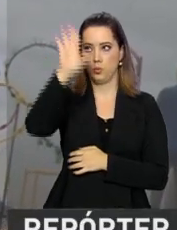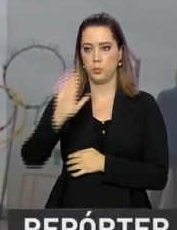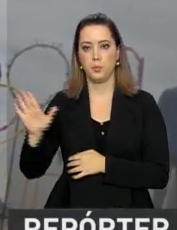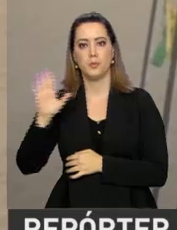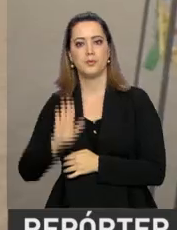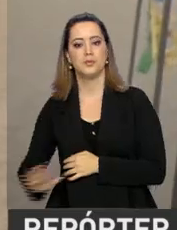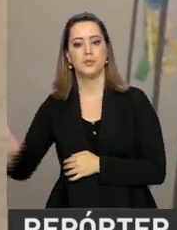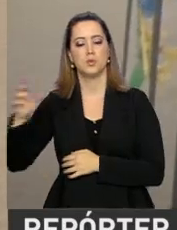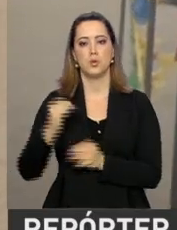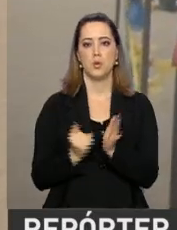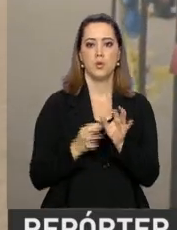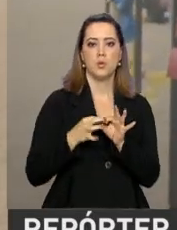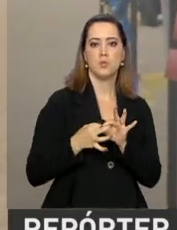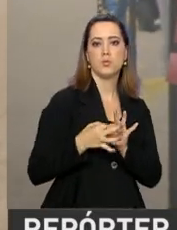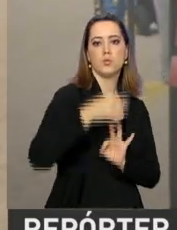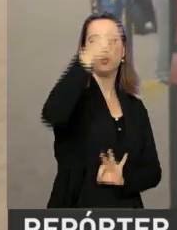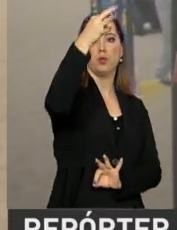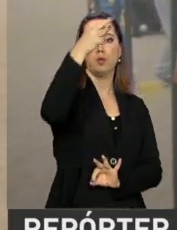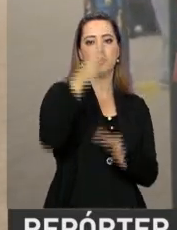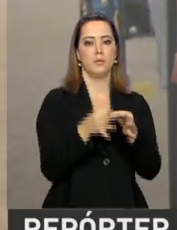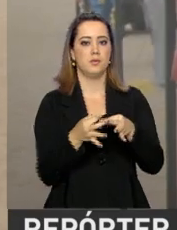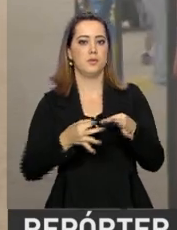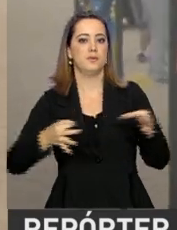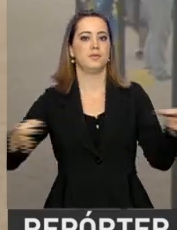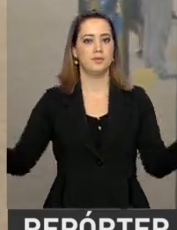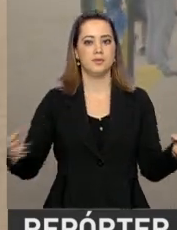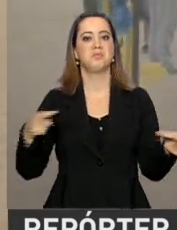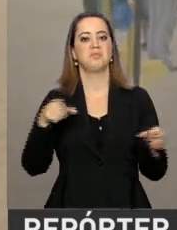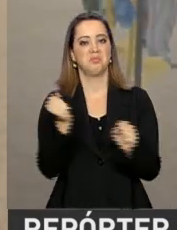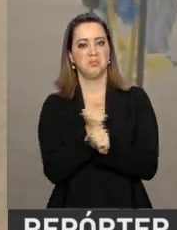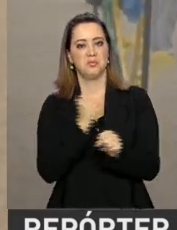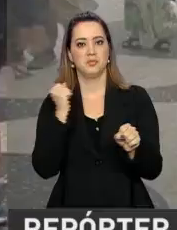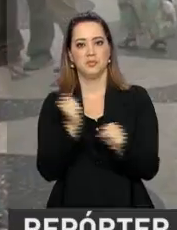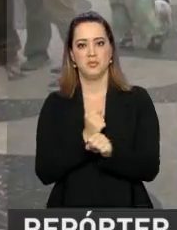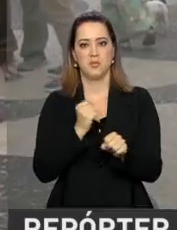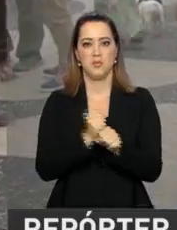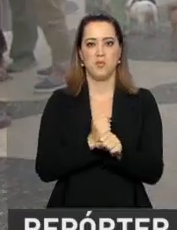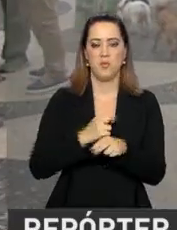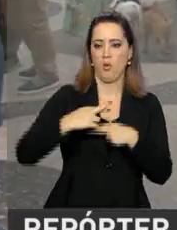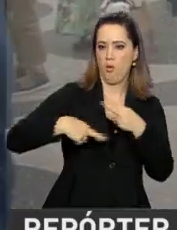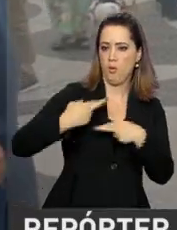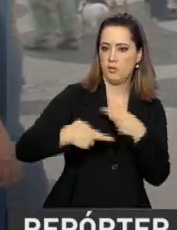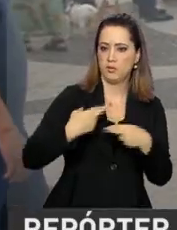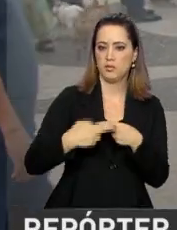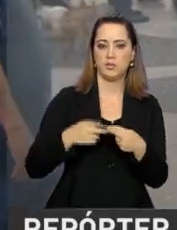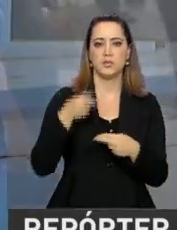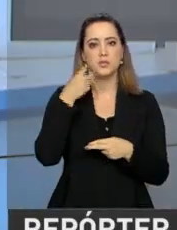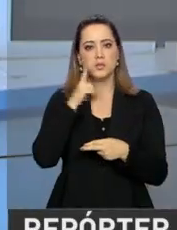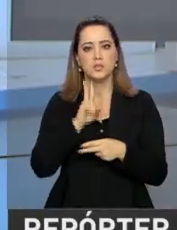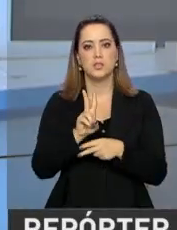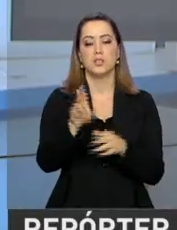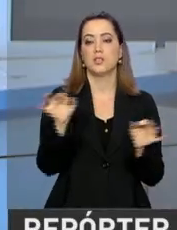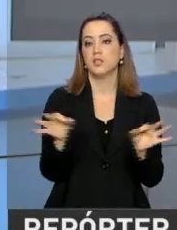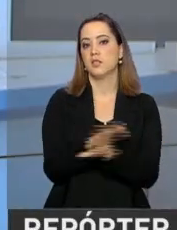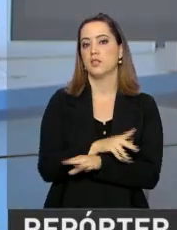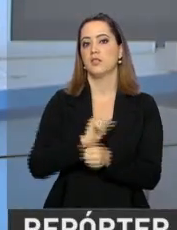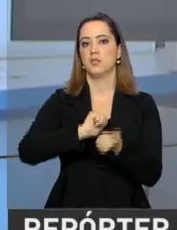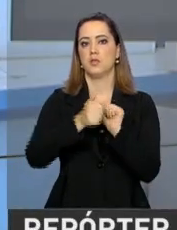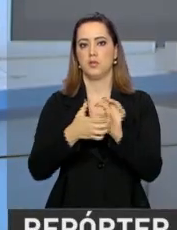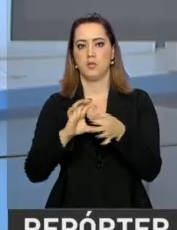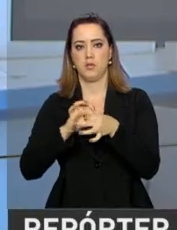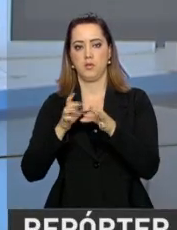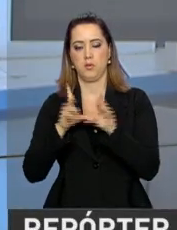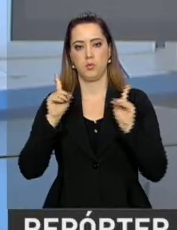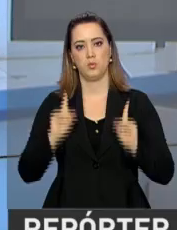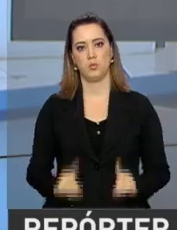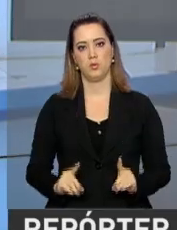de altura e mais de 6 metros de comprimento, a obra feita com materiais recicláveis vai ficar no local até o fim dos Jogos Paralímpicos,